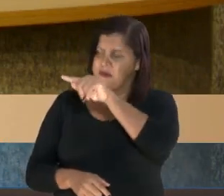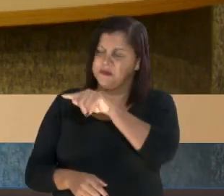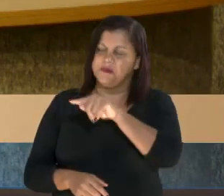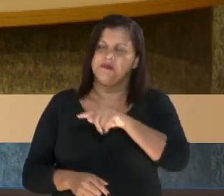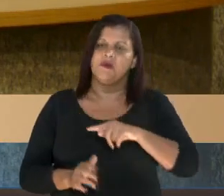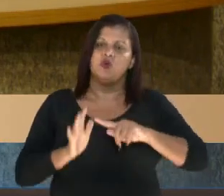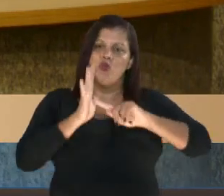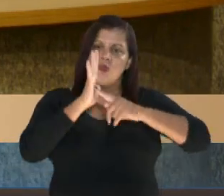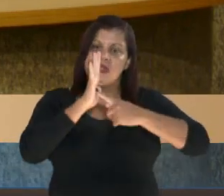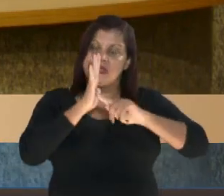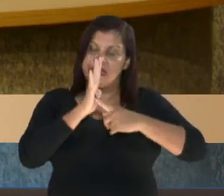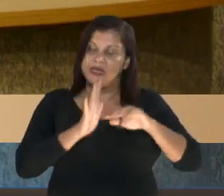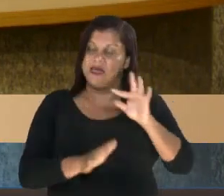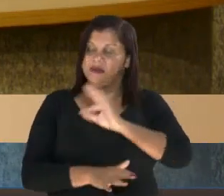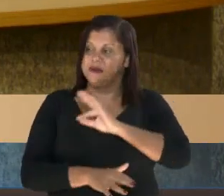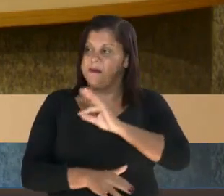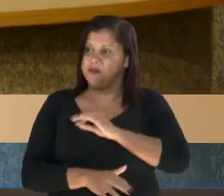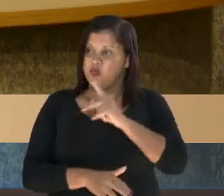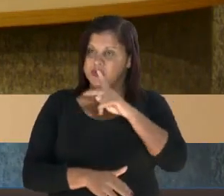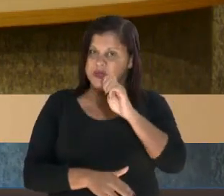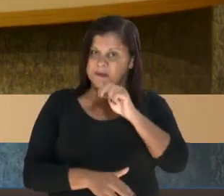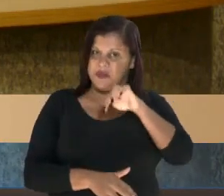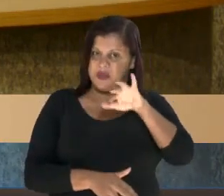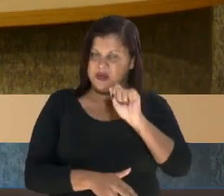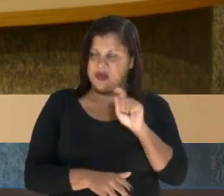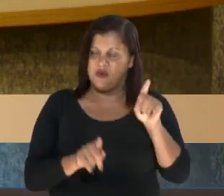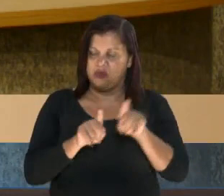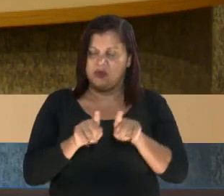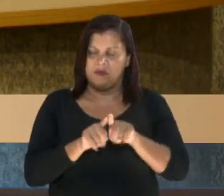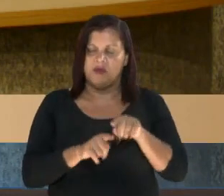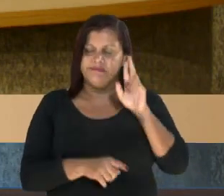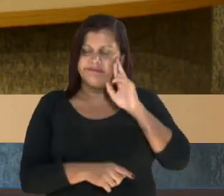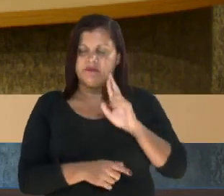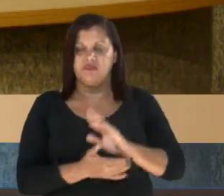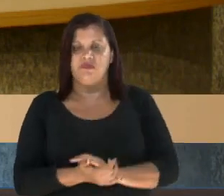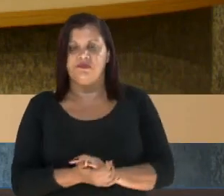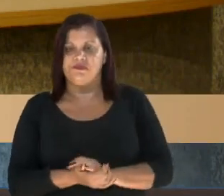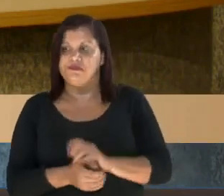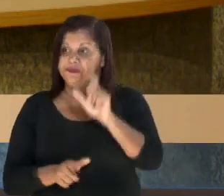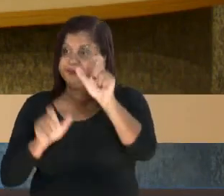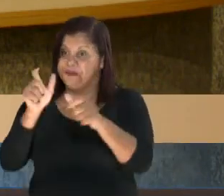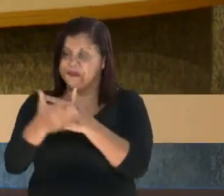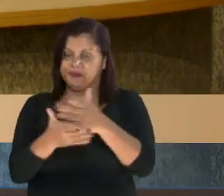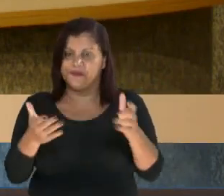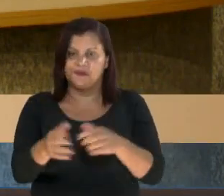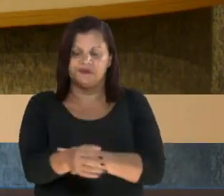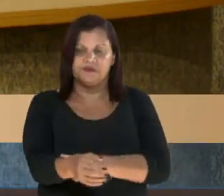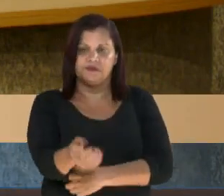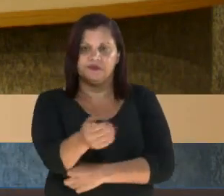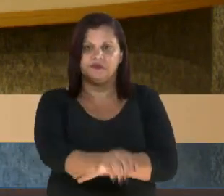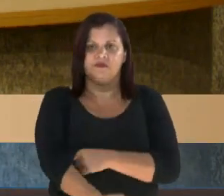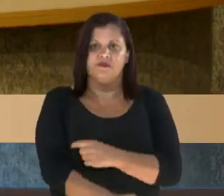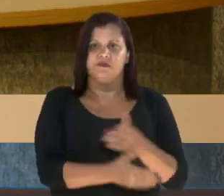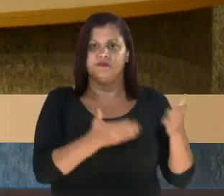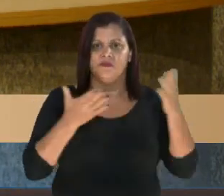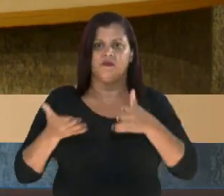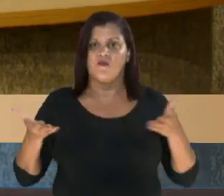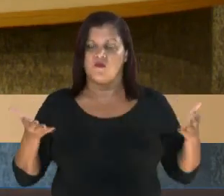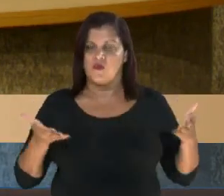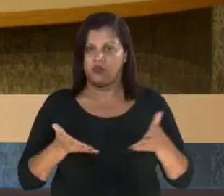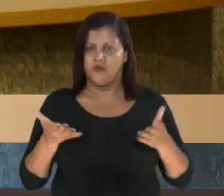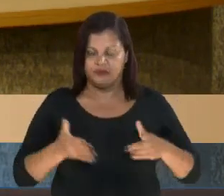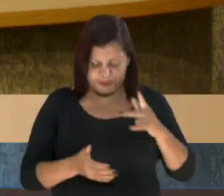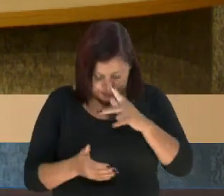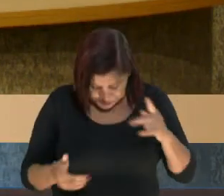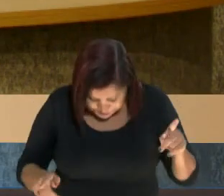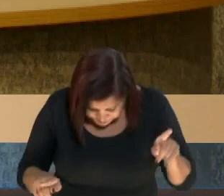do Estado de Pernambuco na pessoa de João também da nova diretoria senhoras e senhoras eu trago a Tribuna hoje senhor